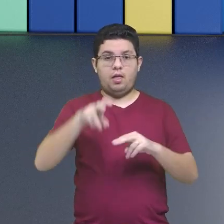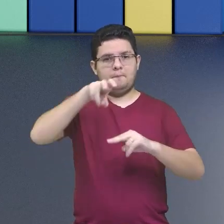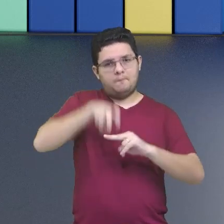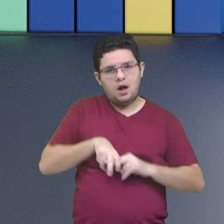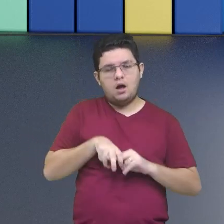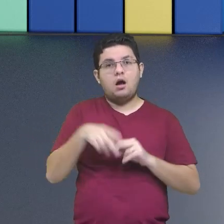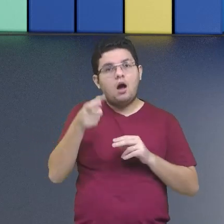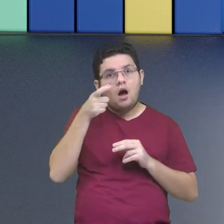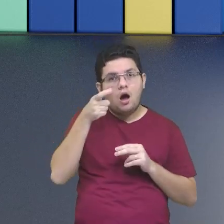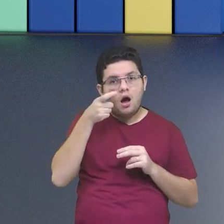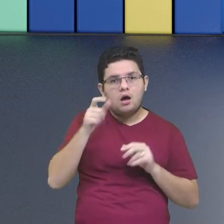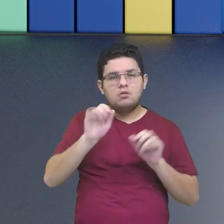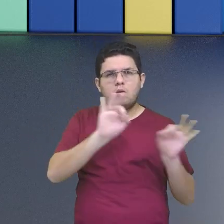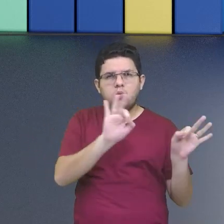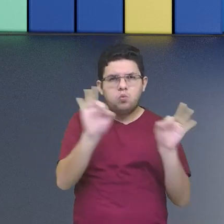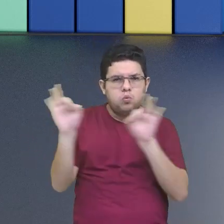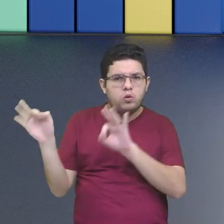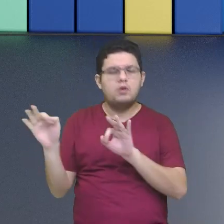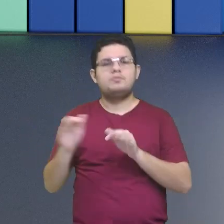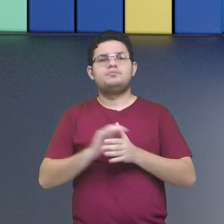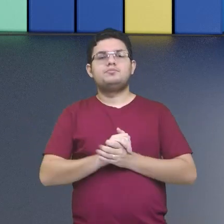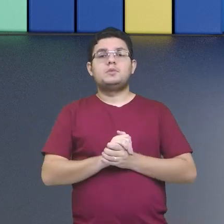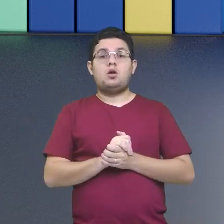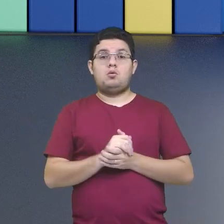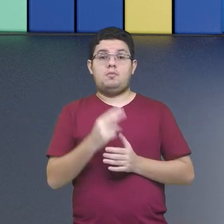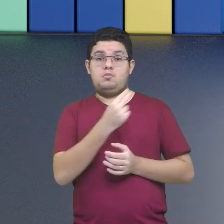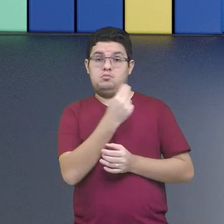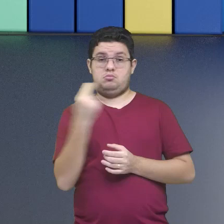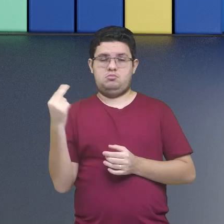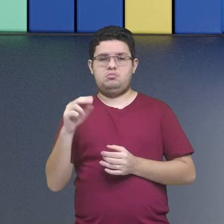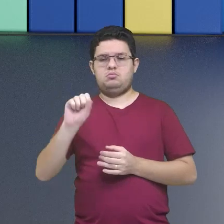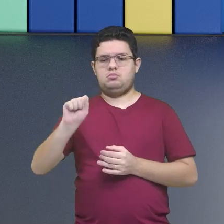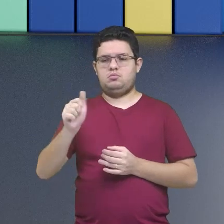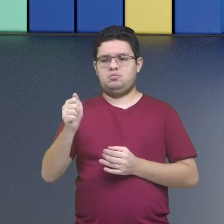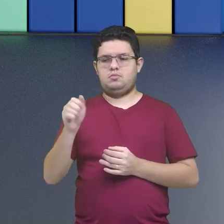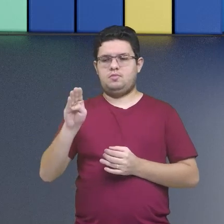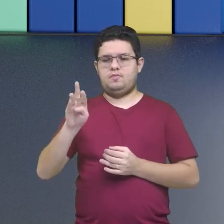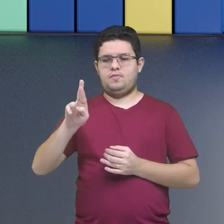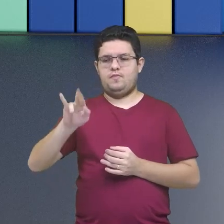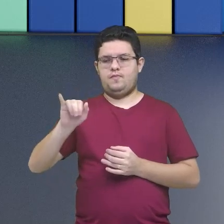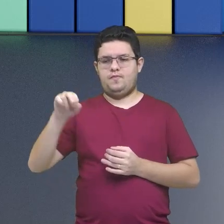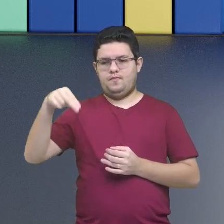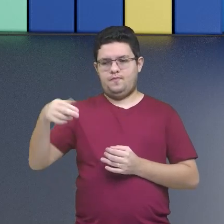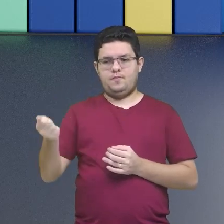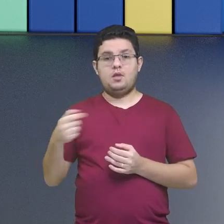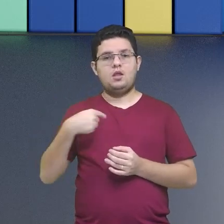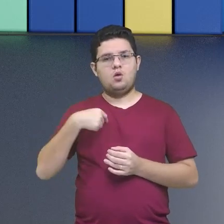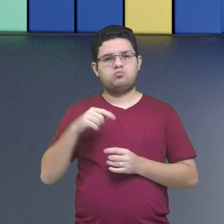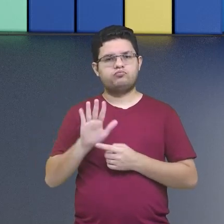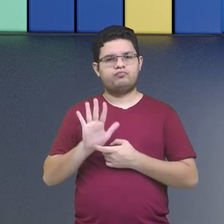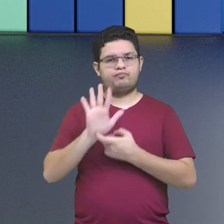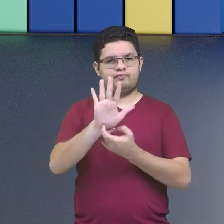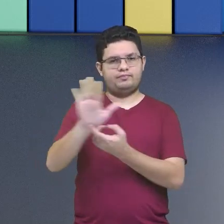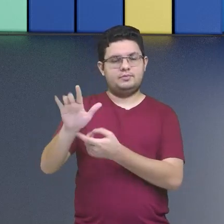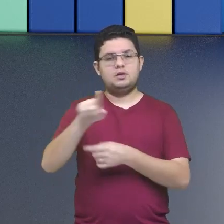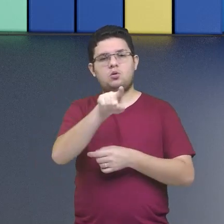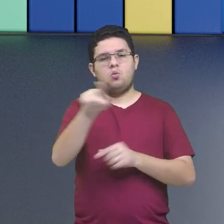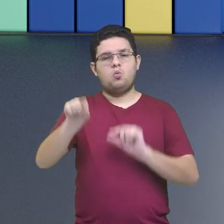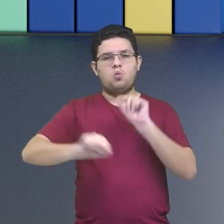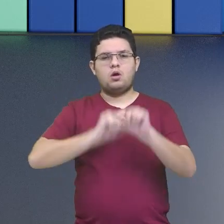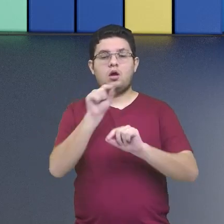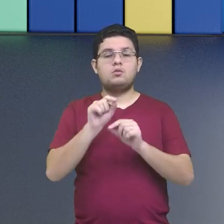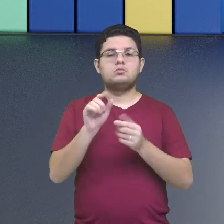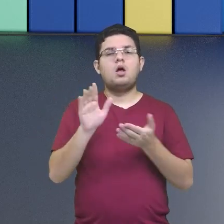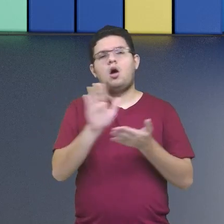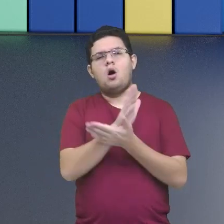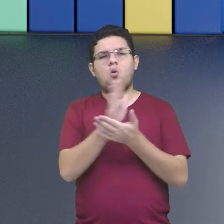sou Sabrina Araújo, vou ficar aqui com vocês nesse momento e a gente vai conversar um pouquinho sobre as exposições virtuais. E antes